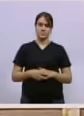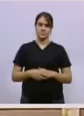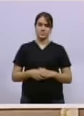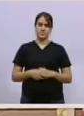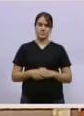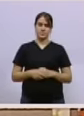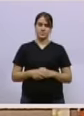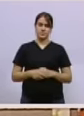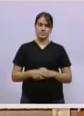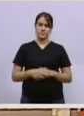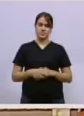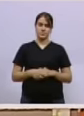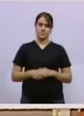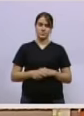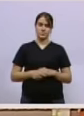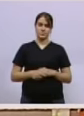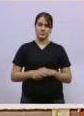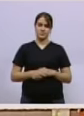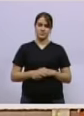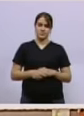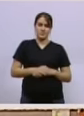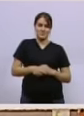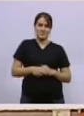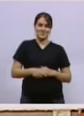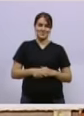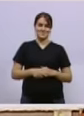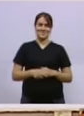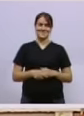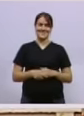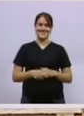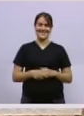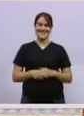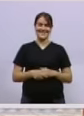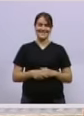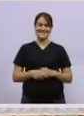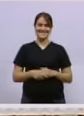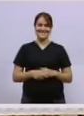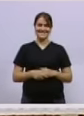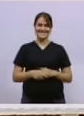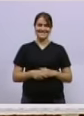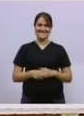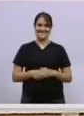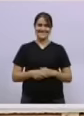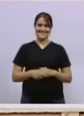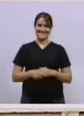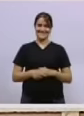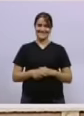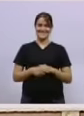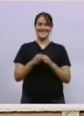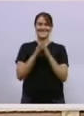teimosia. Por isso que a gente tem problema de próstata, porque a gente mija. Não pode falar? A gente faz xixi em